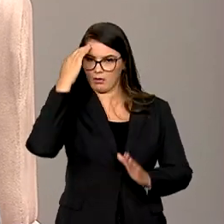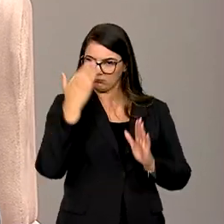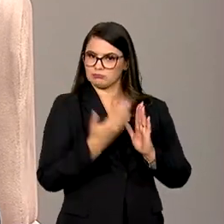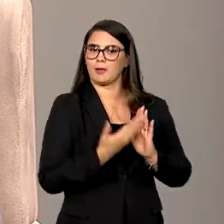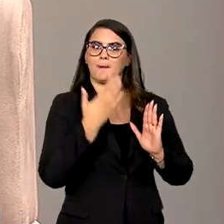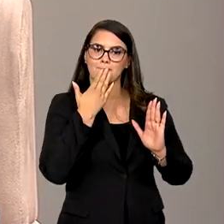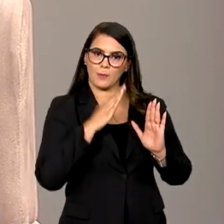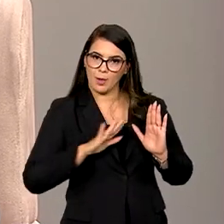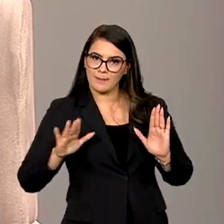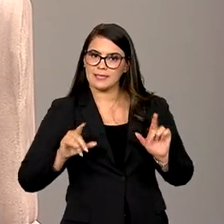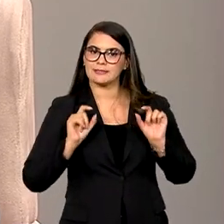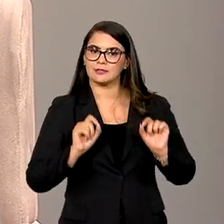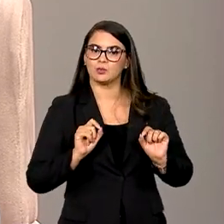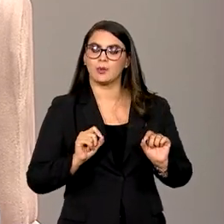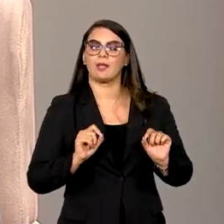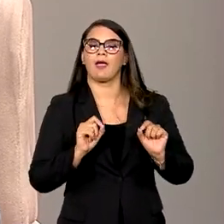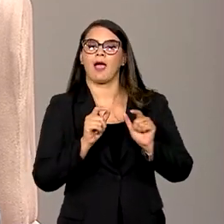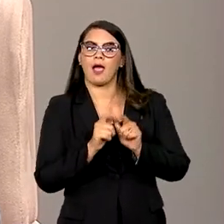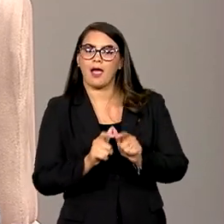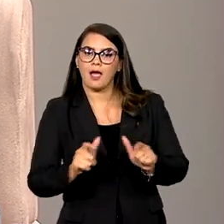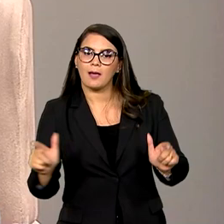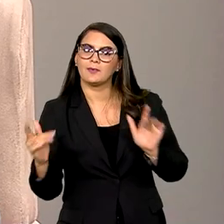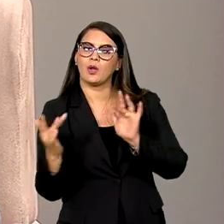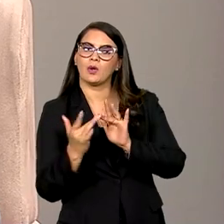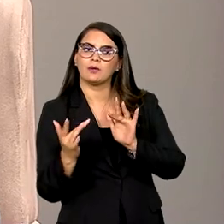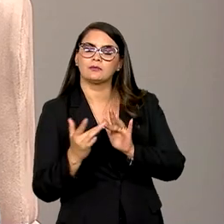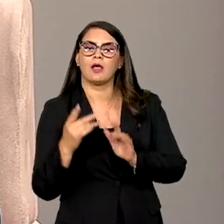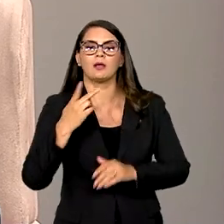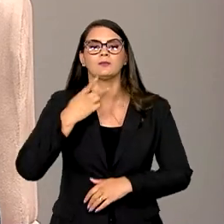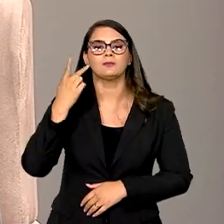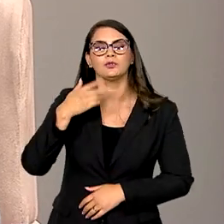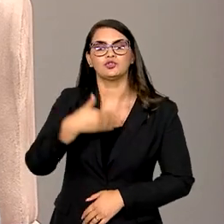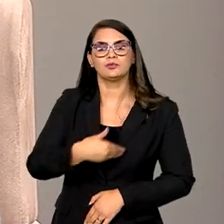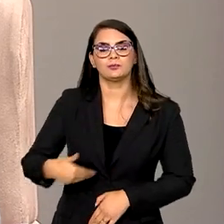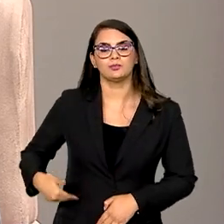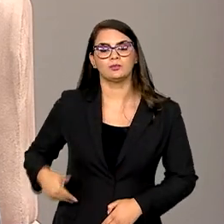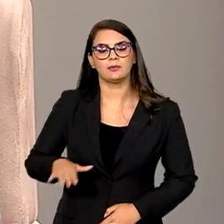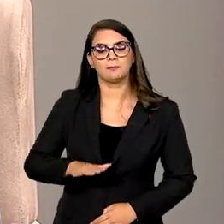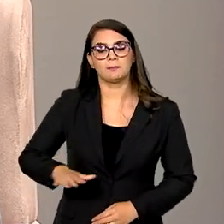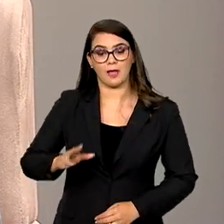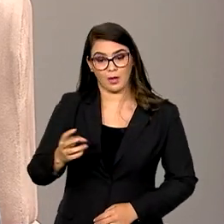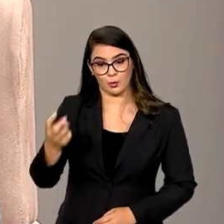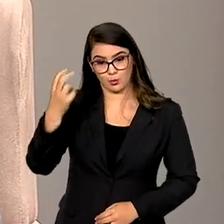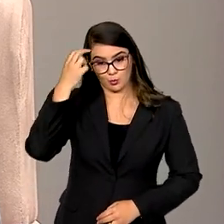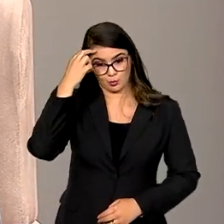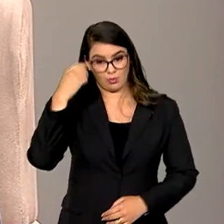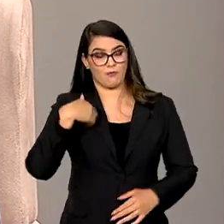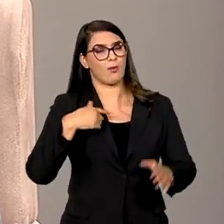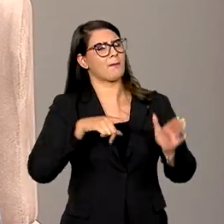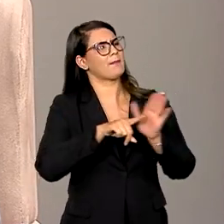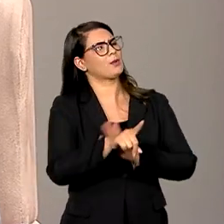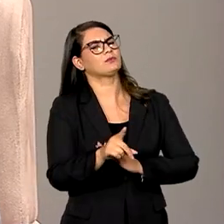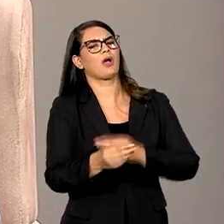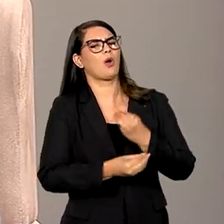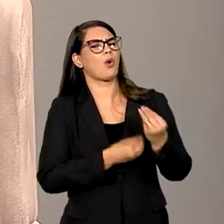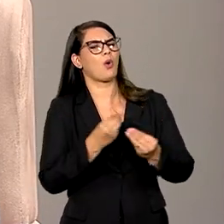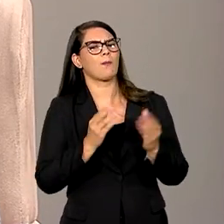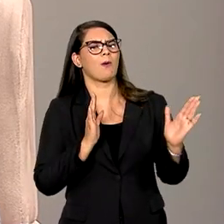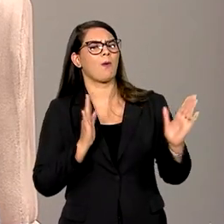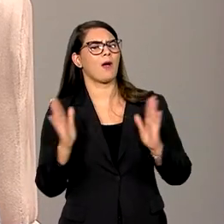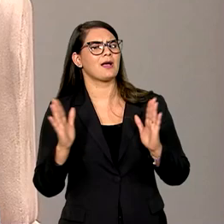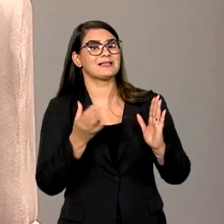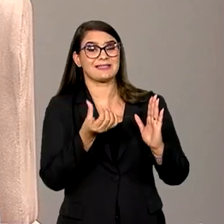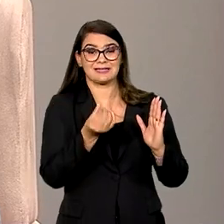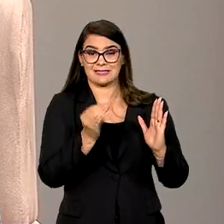de ampliar o acesso às políticas públicas para o setor cultural, né? Eu lhe pergunto como esses quase